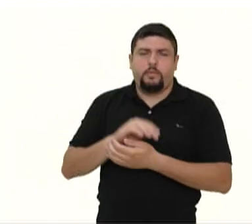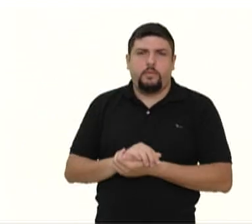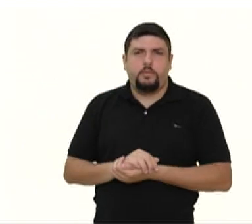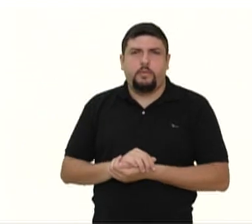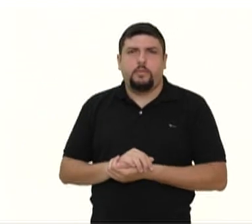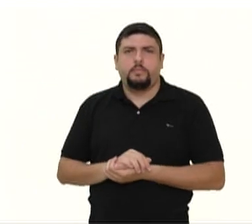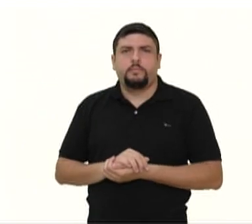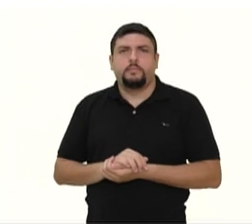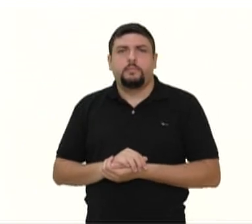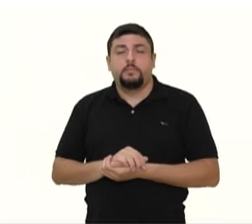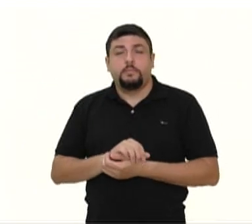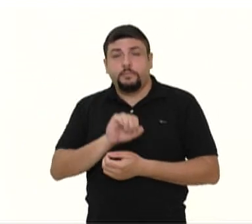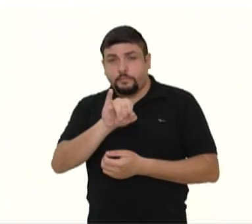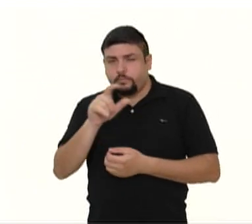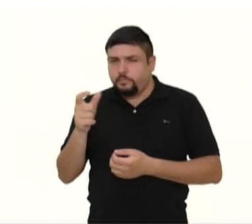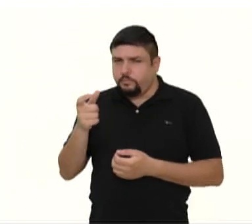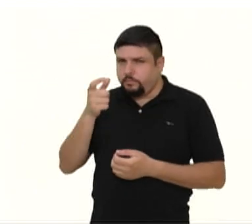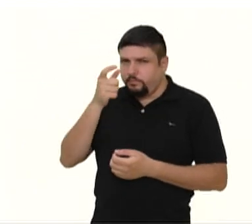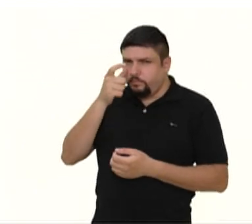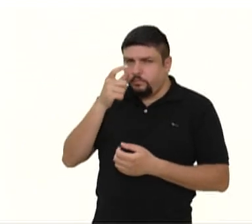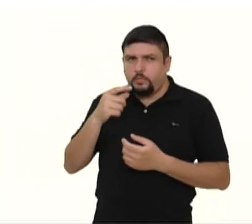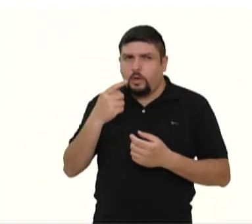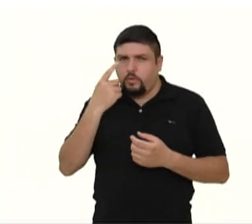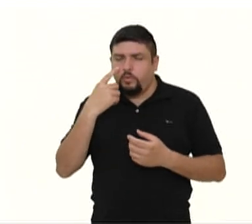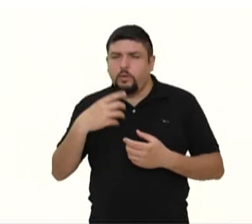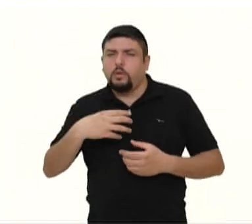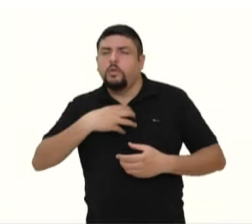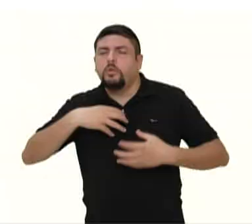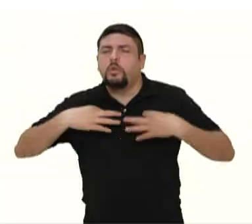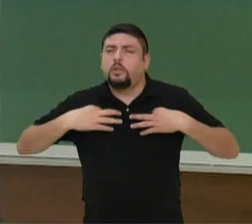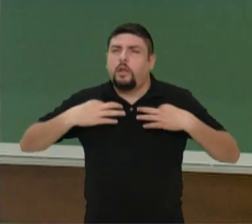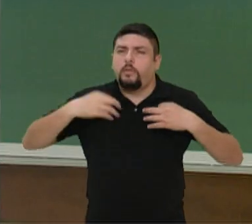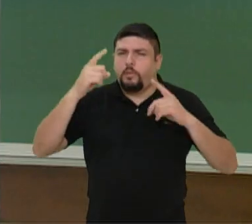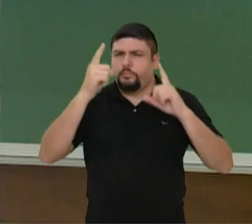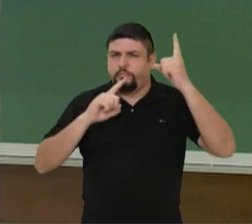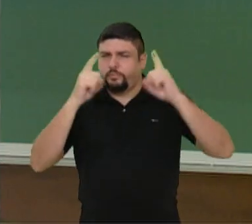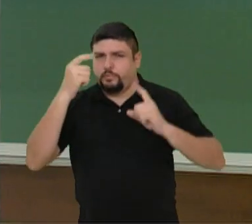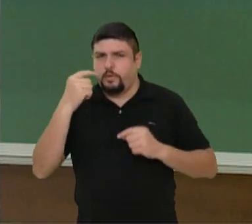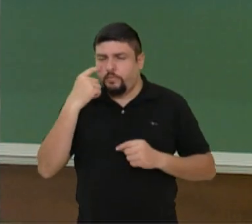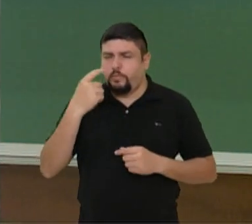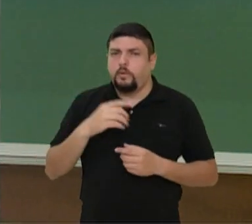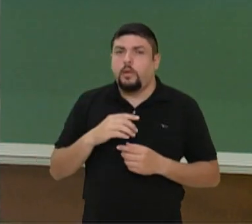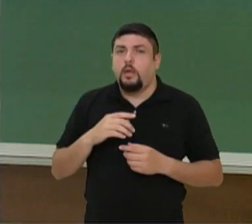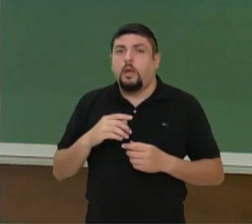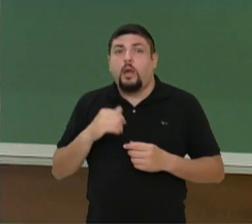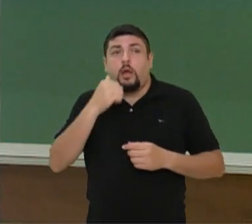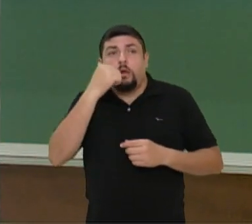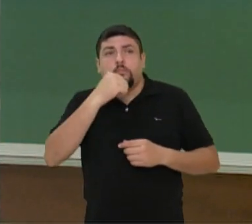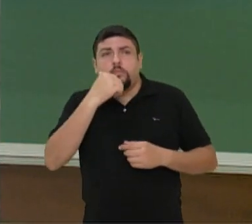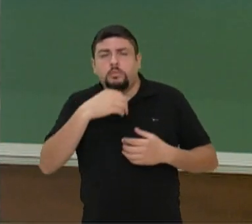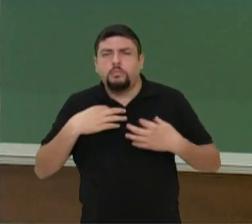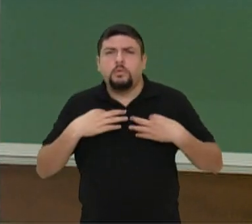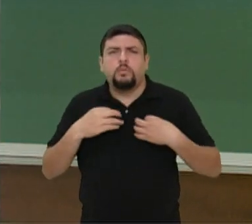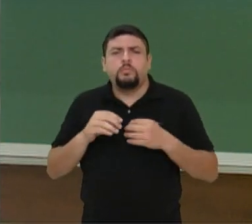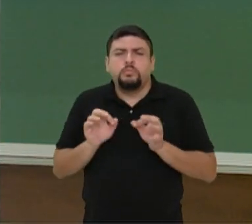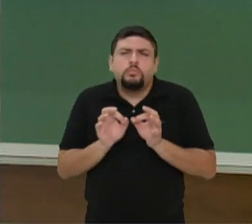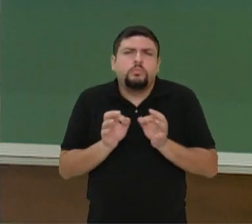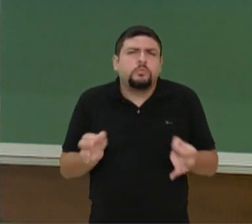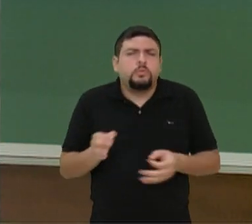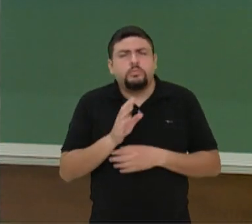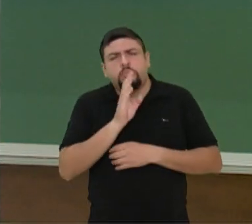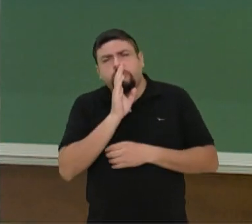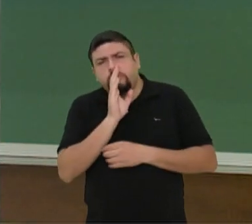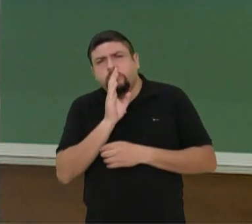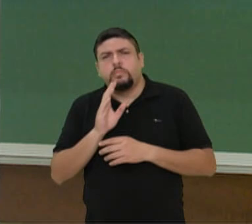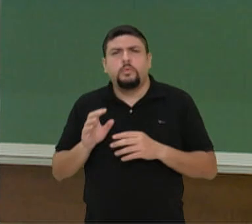Macedo. Se você olhar bem, o professor falou em estética carnavalesca. Zezé Macedo, à esquerda, a atriz, está vestidinha como a dona de casa típica aí dos